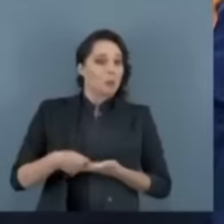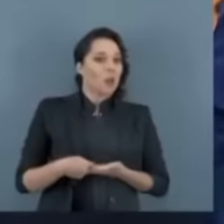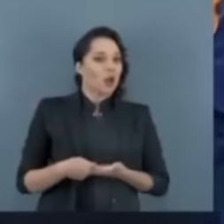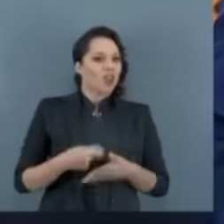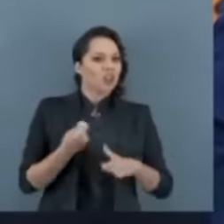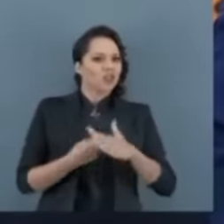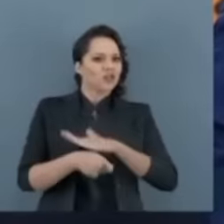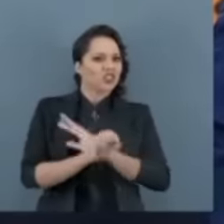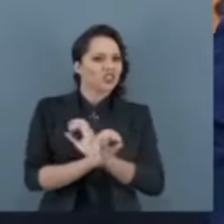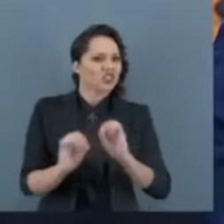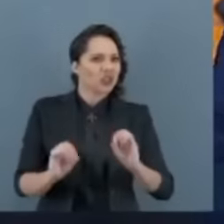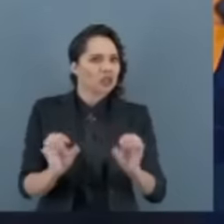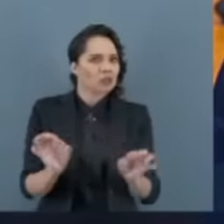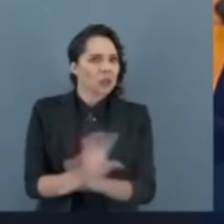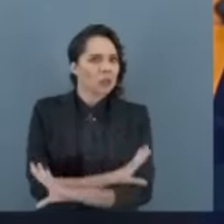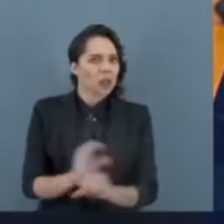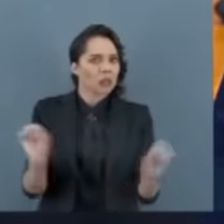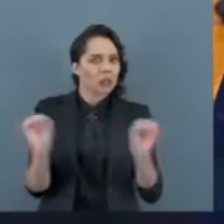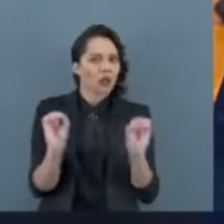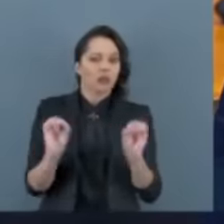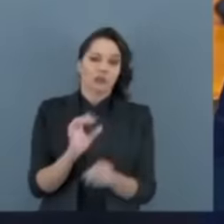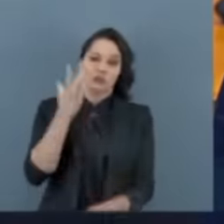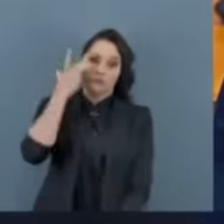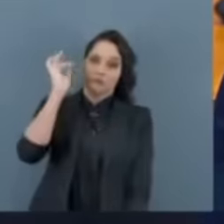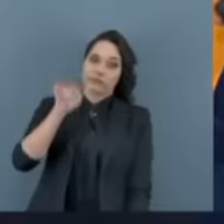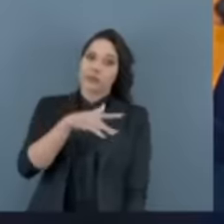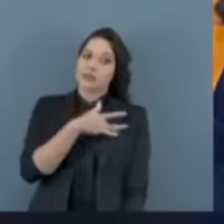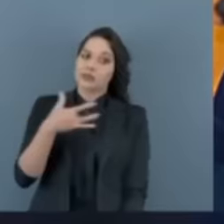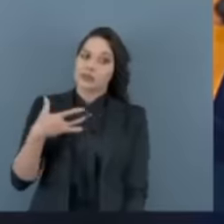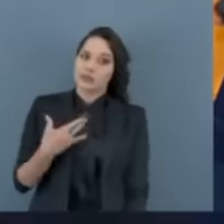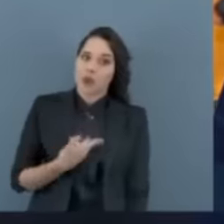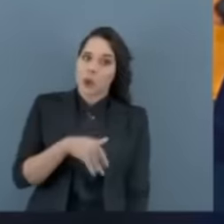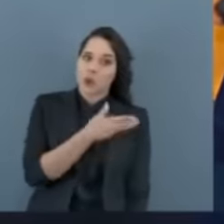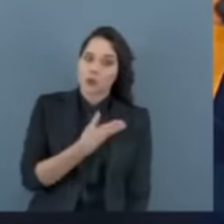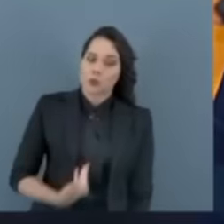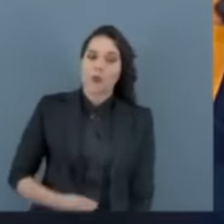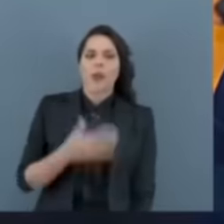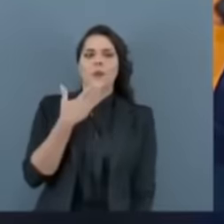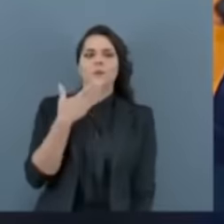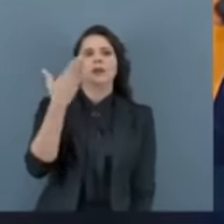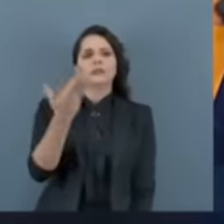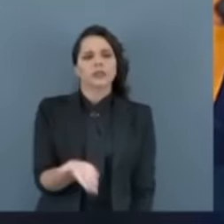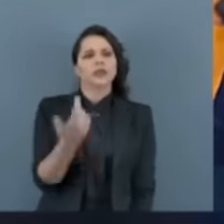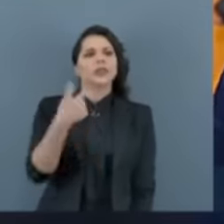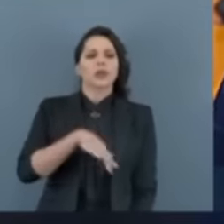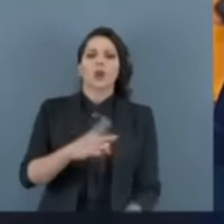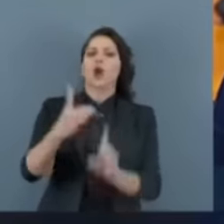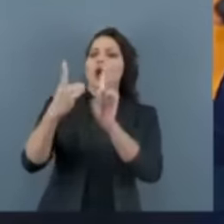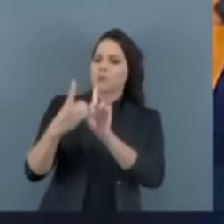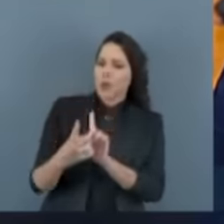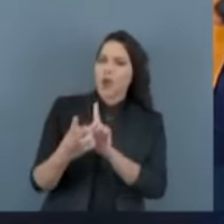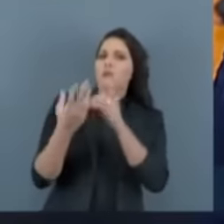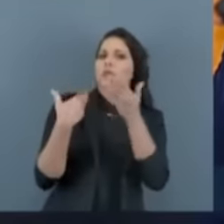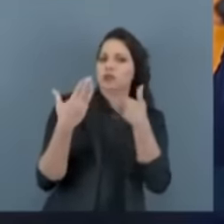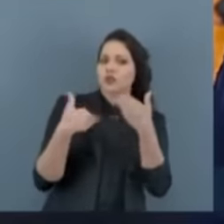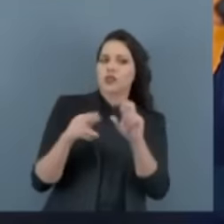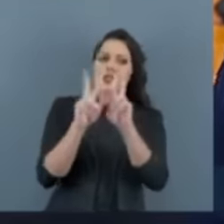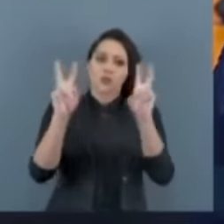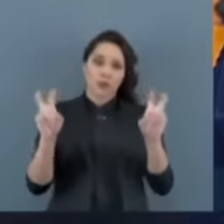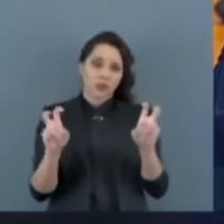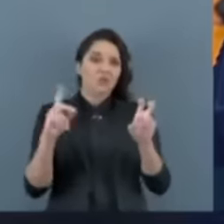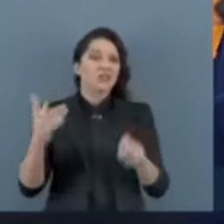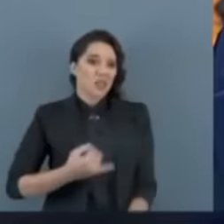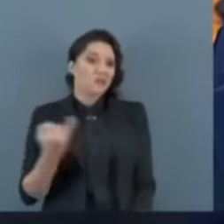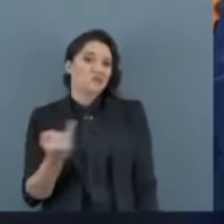investir, e não terminar. Então, eu acho que isso aí é saúde pública, e eu peço à senhora aqui, uma audiência com a senhora, para a gente tratar sobre isso, que isso é